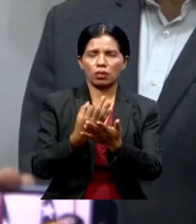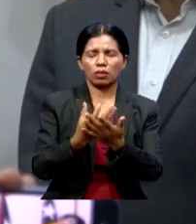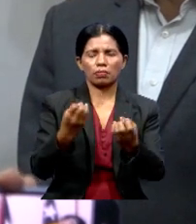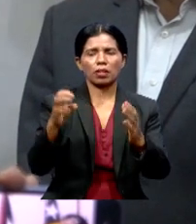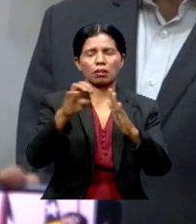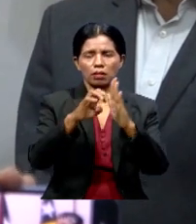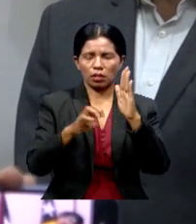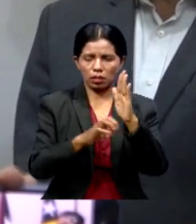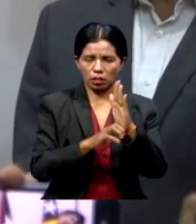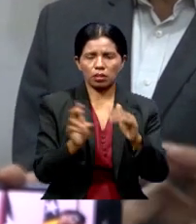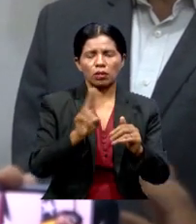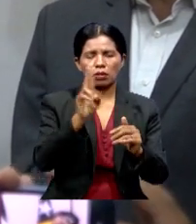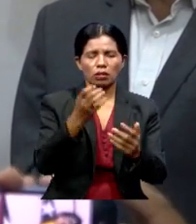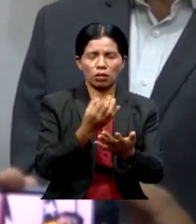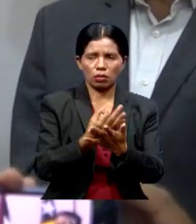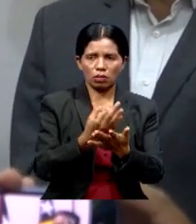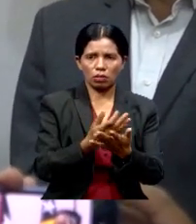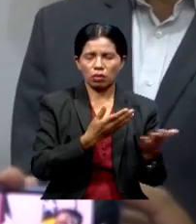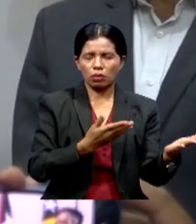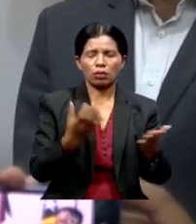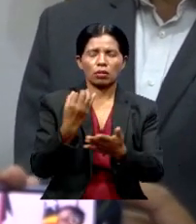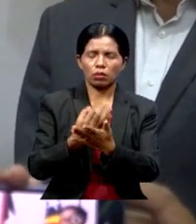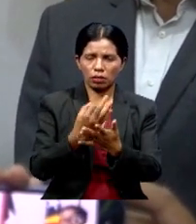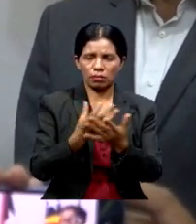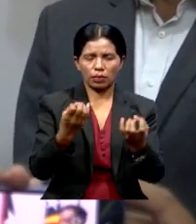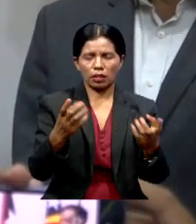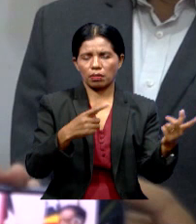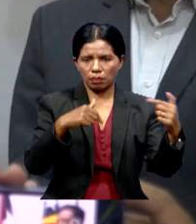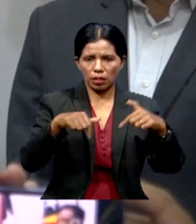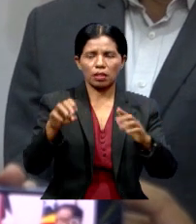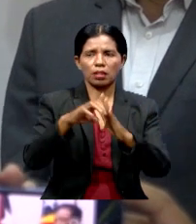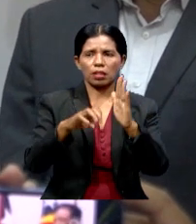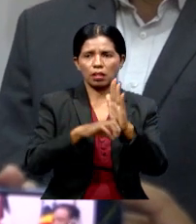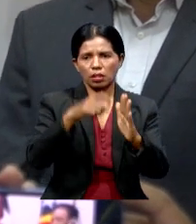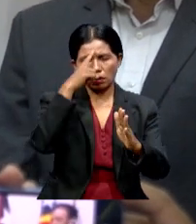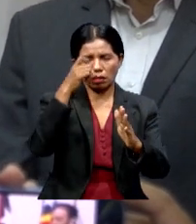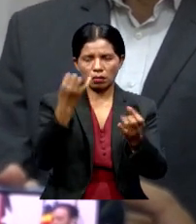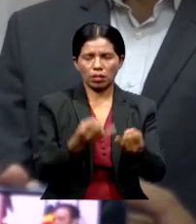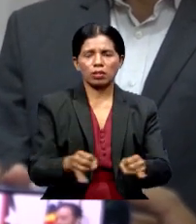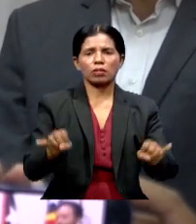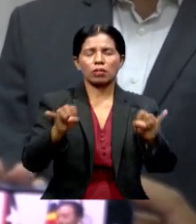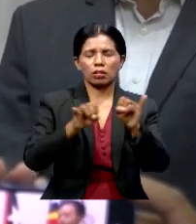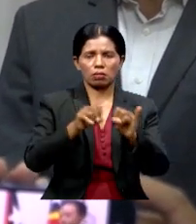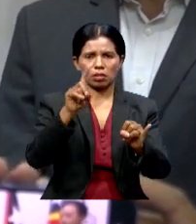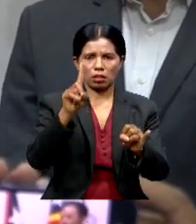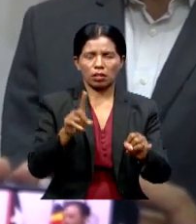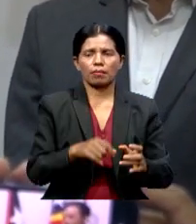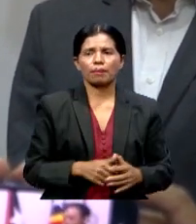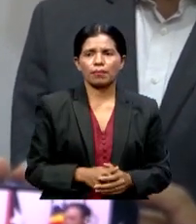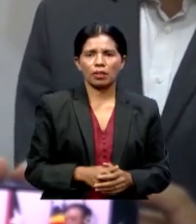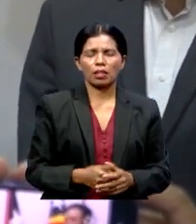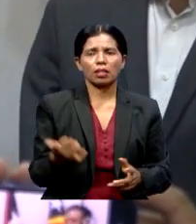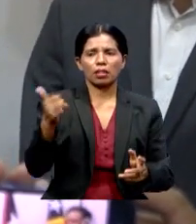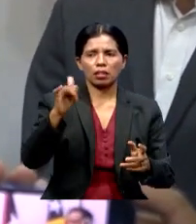a gestão para o Estado. Até uma lucros ou eu em. Também nem que tem que sair de instituição ainda autônoma. E se